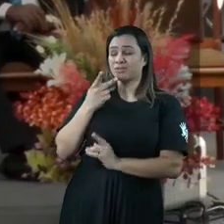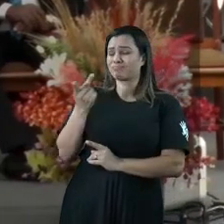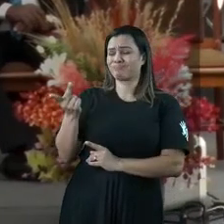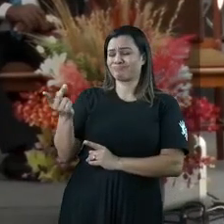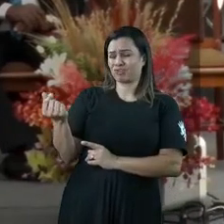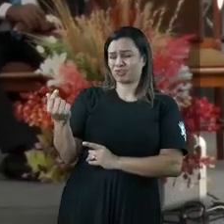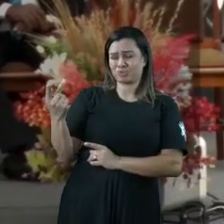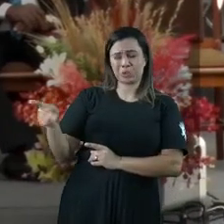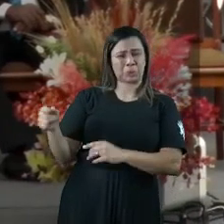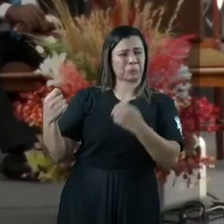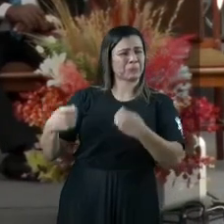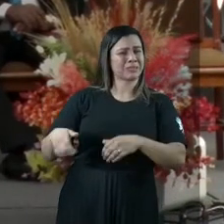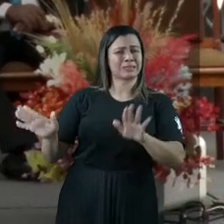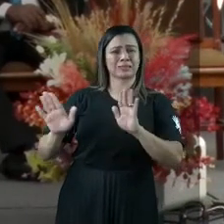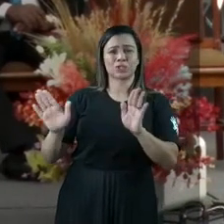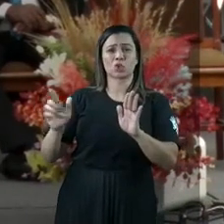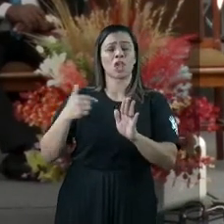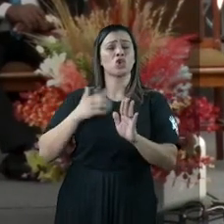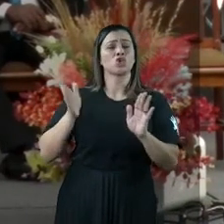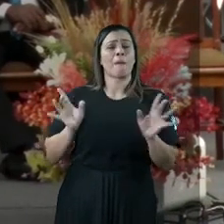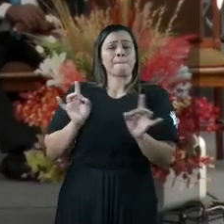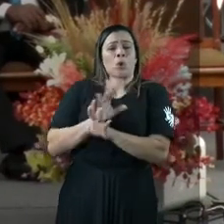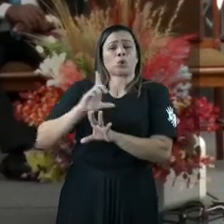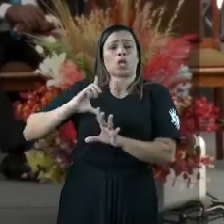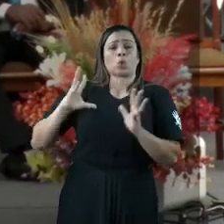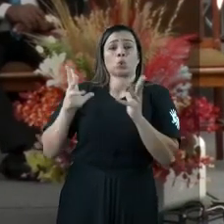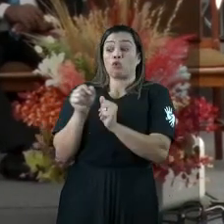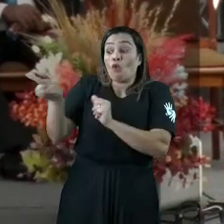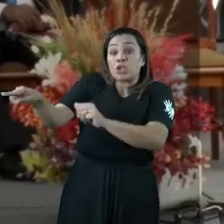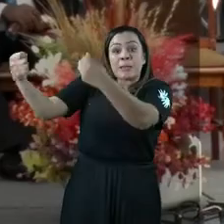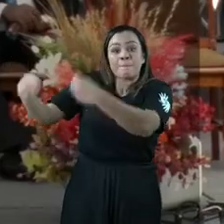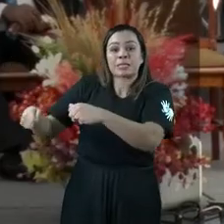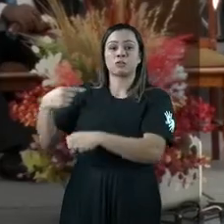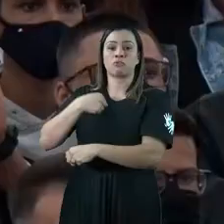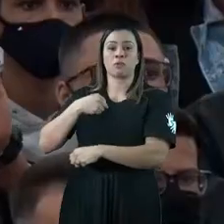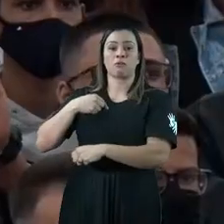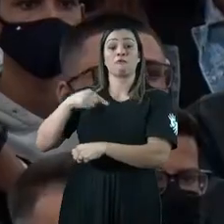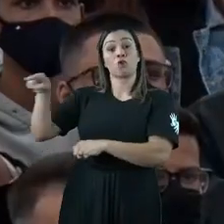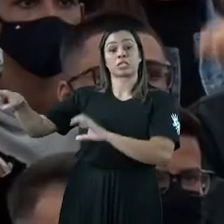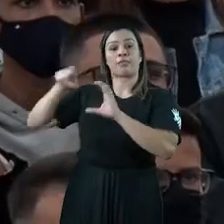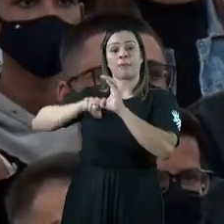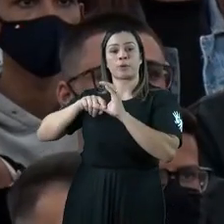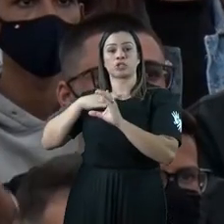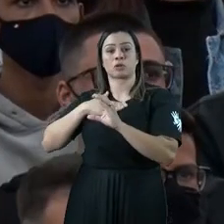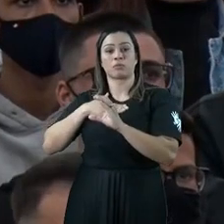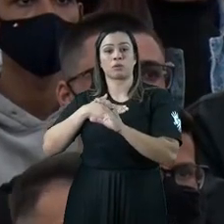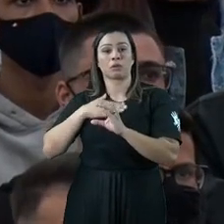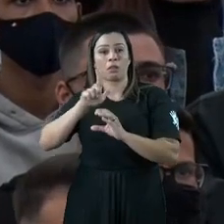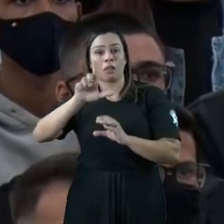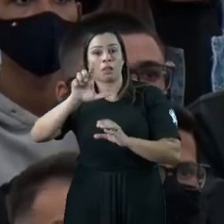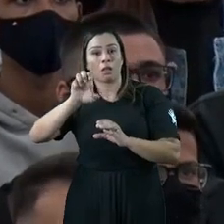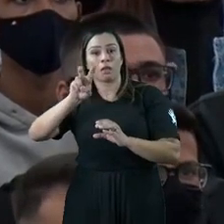prata, eu sou dono do ouro. Quem precisa de mim é você. Segue-me. Ele diz: já estou indo, já estou